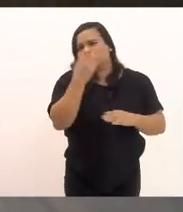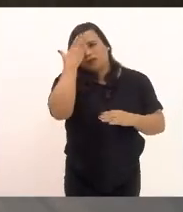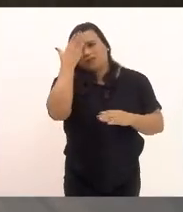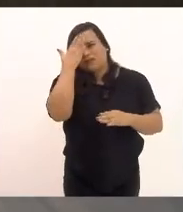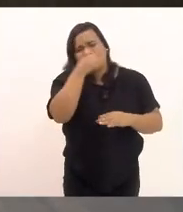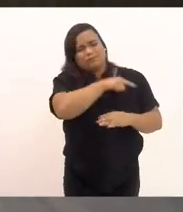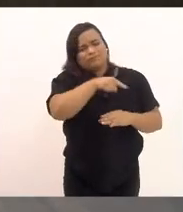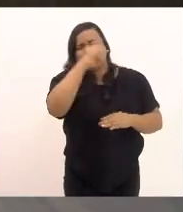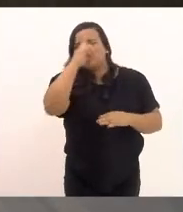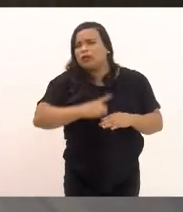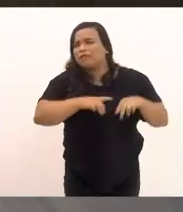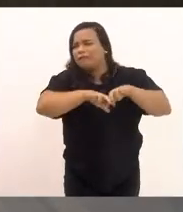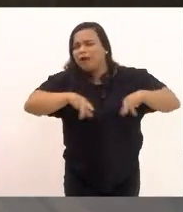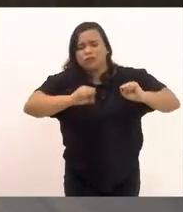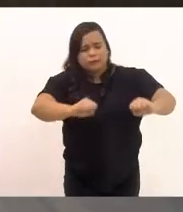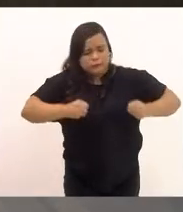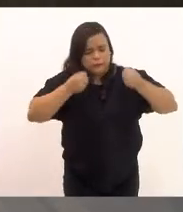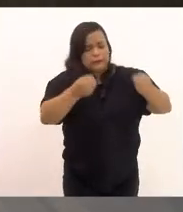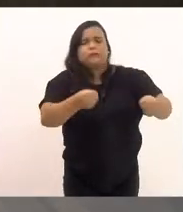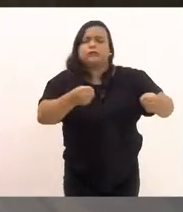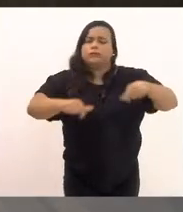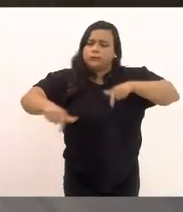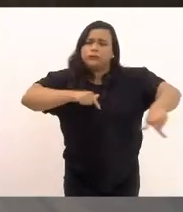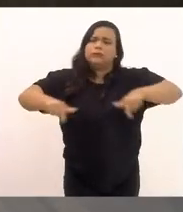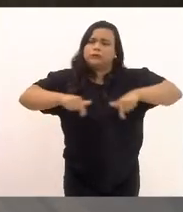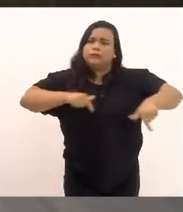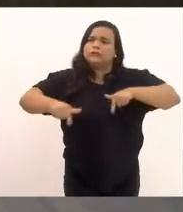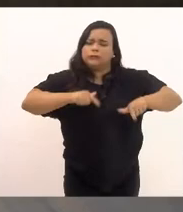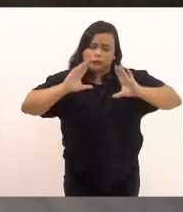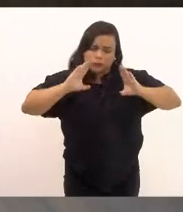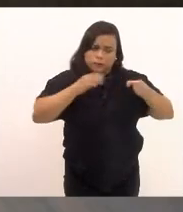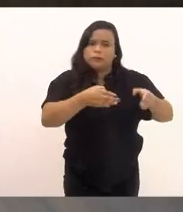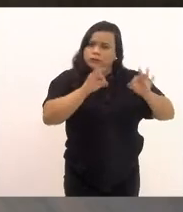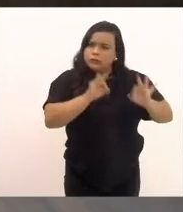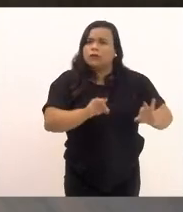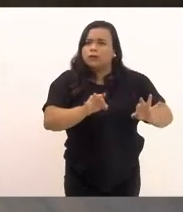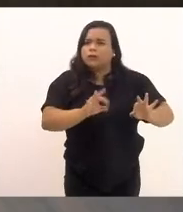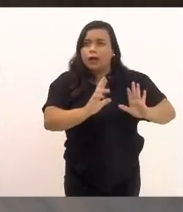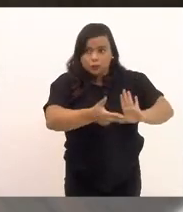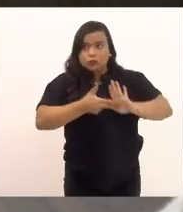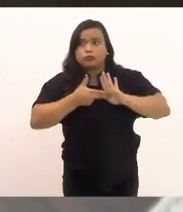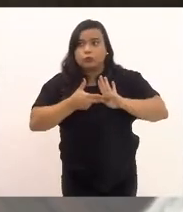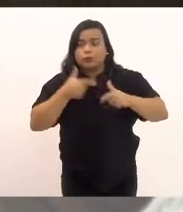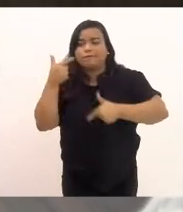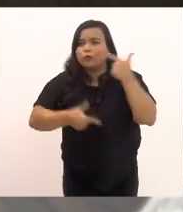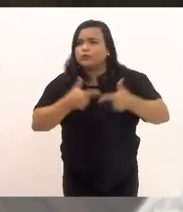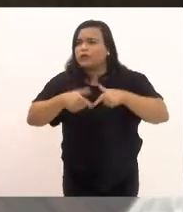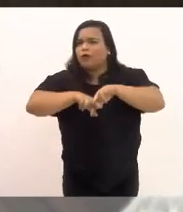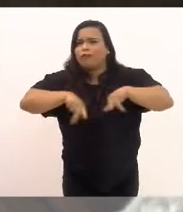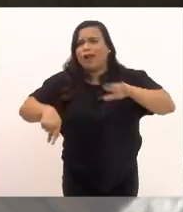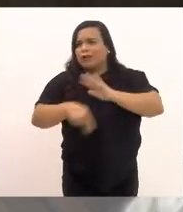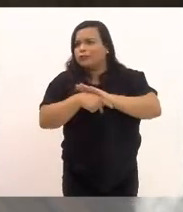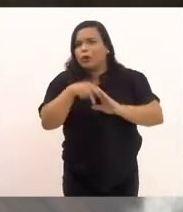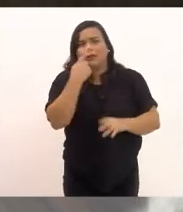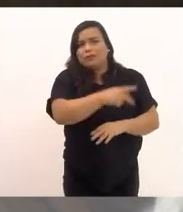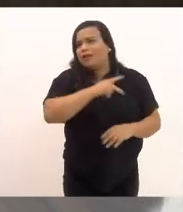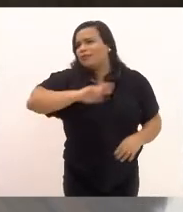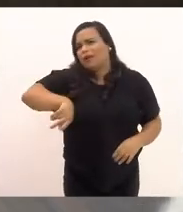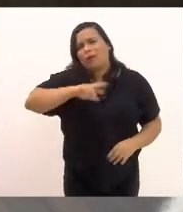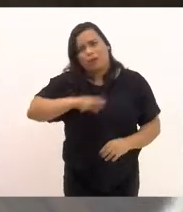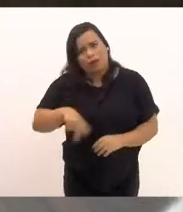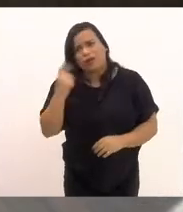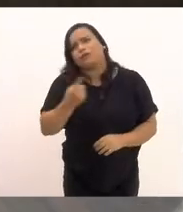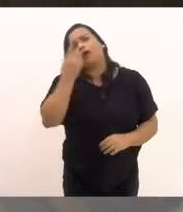dos diretores que vão, na verdade, assumem funções, né? Nós sabemos aqui